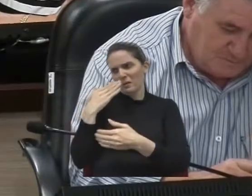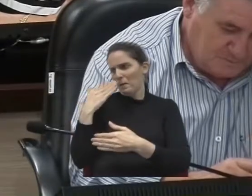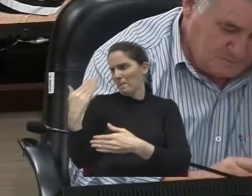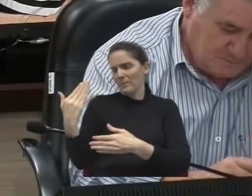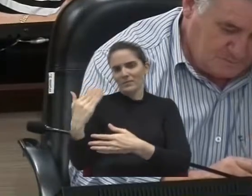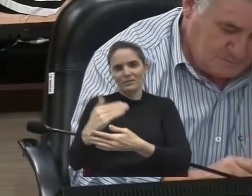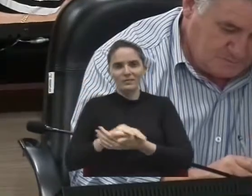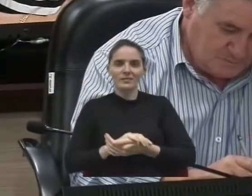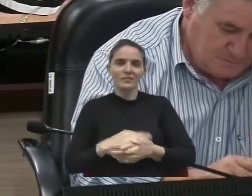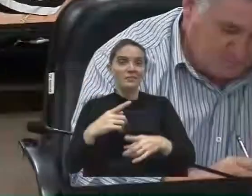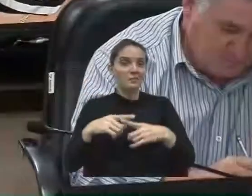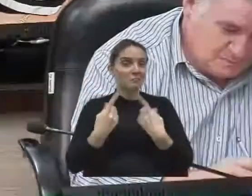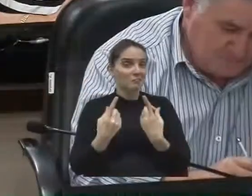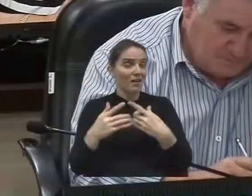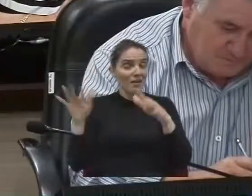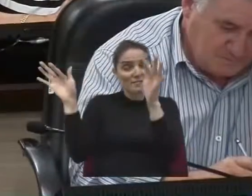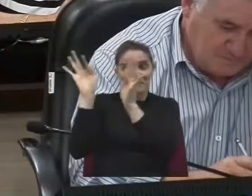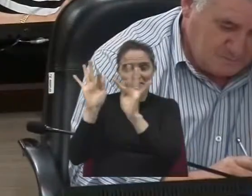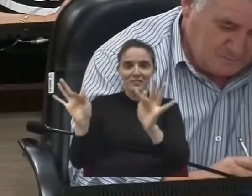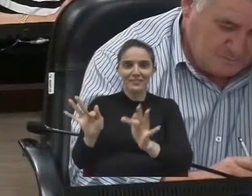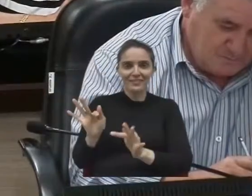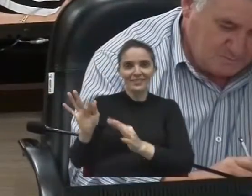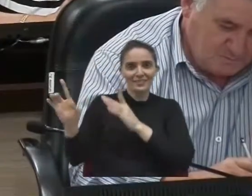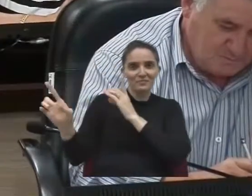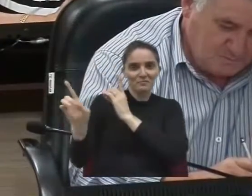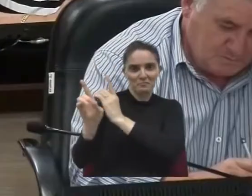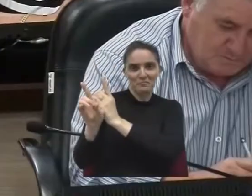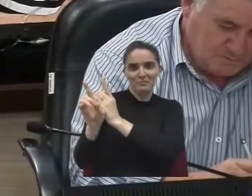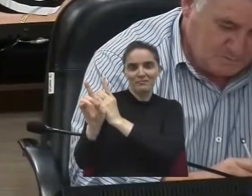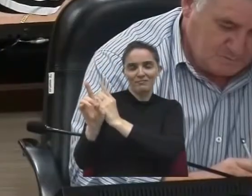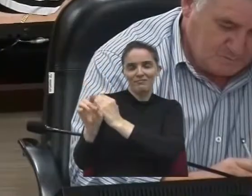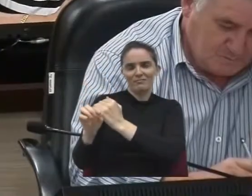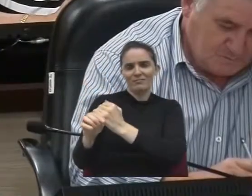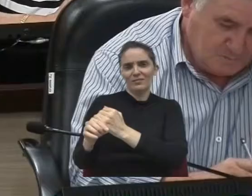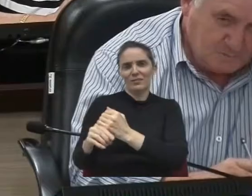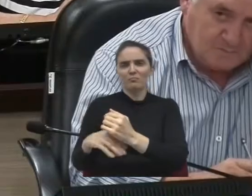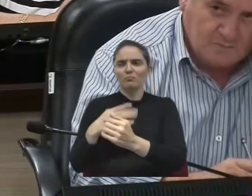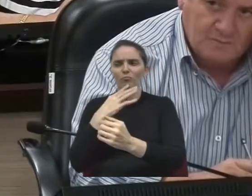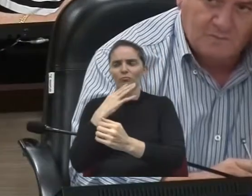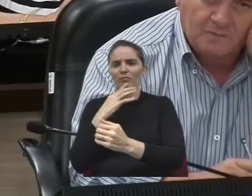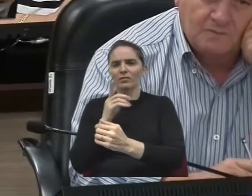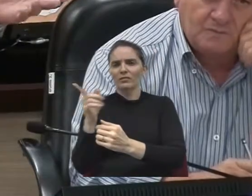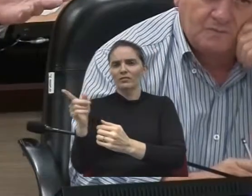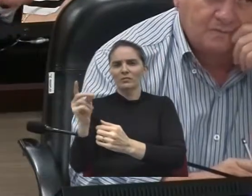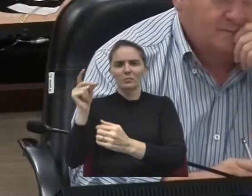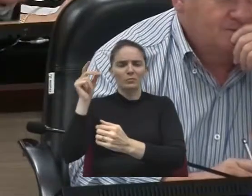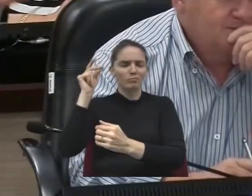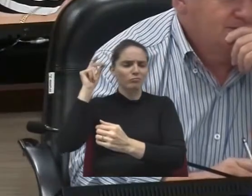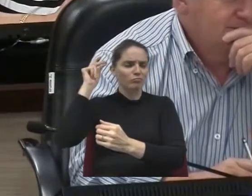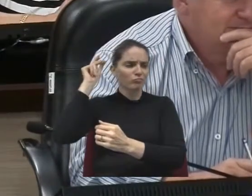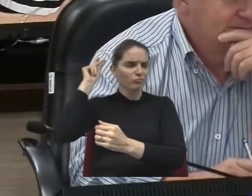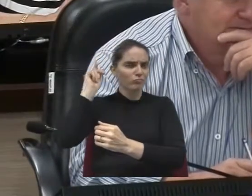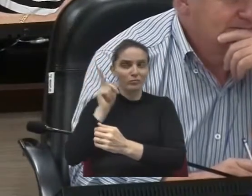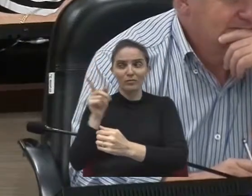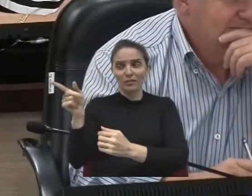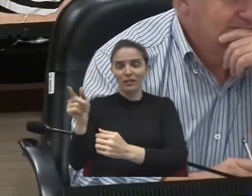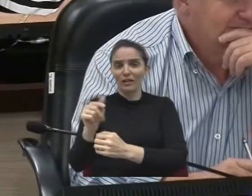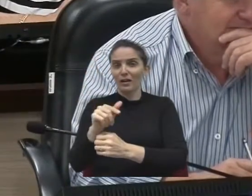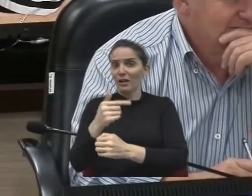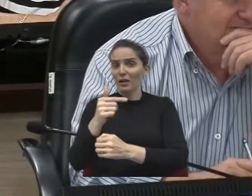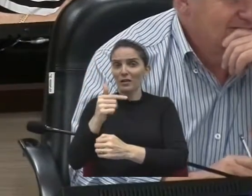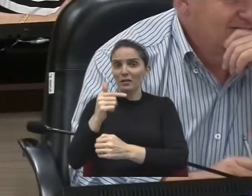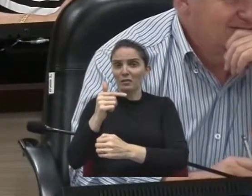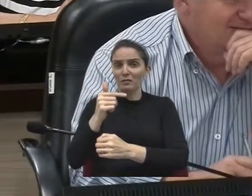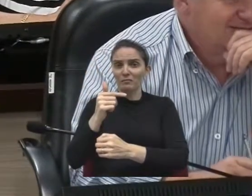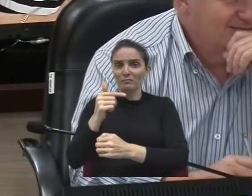fiquei feliz em revê-lo. Eu conheço o senhor Anivacil desde quando ele ainda não tinha cabelo, e o meu cabelo era